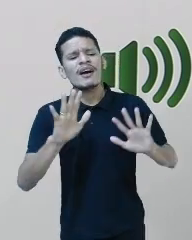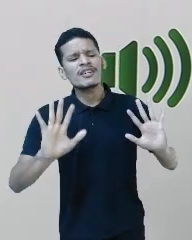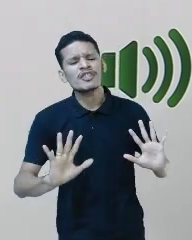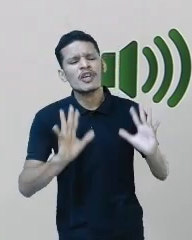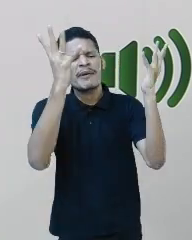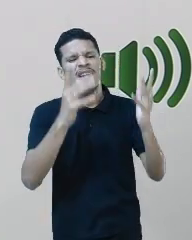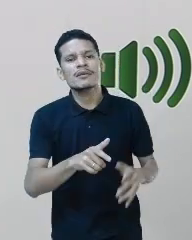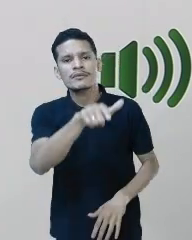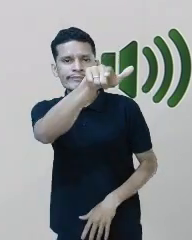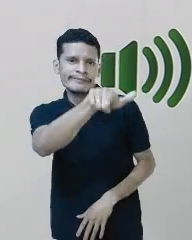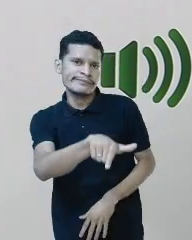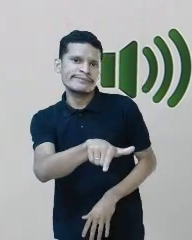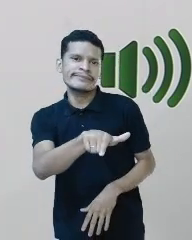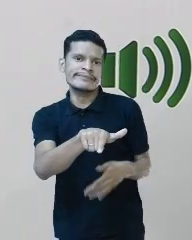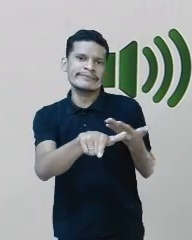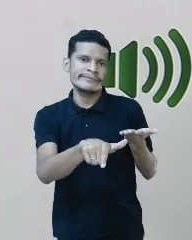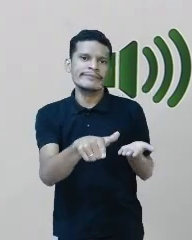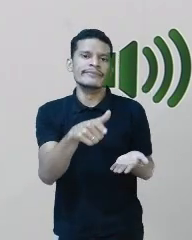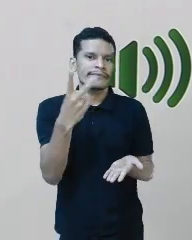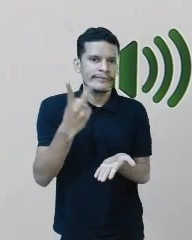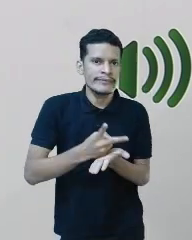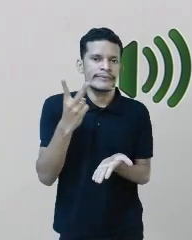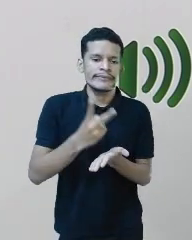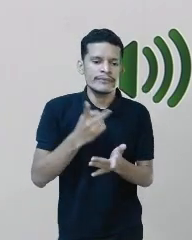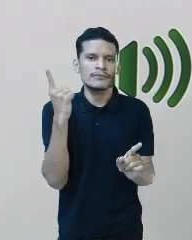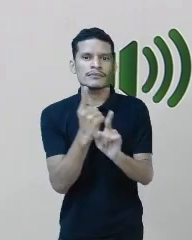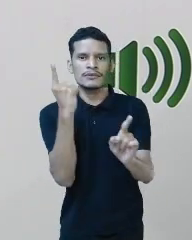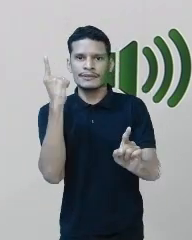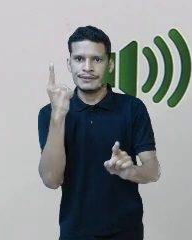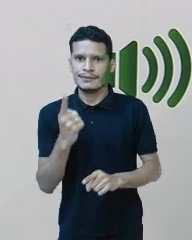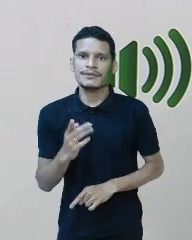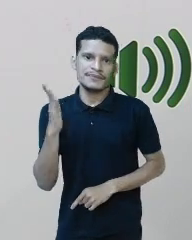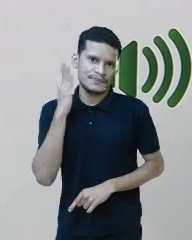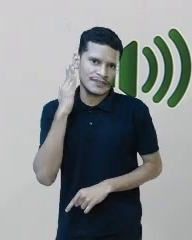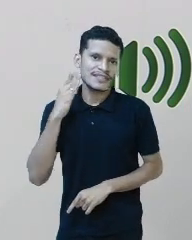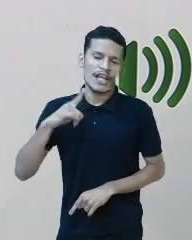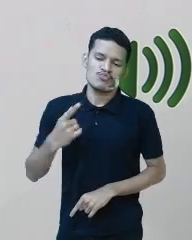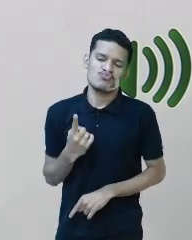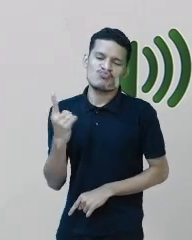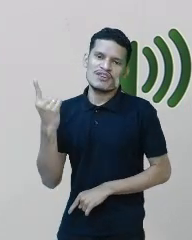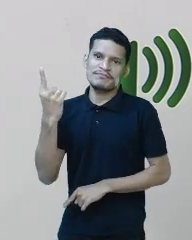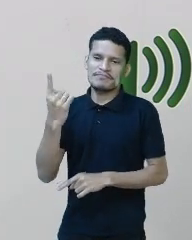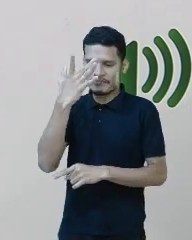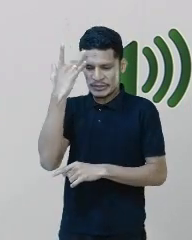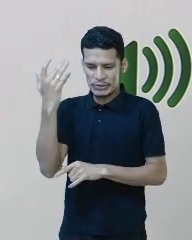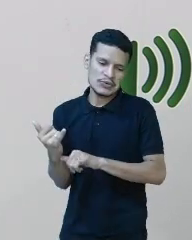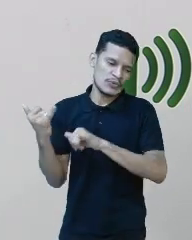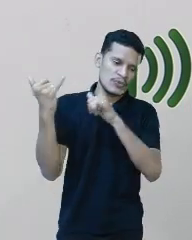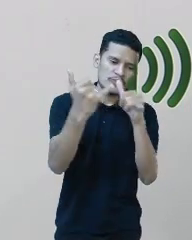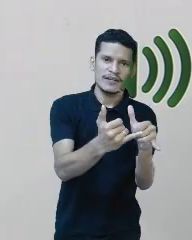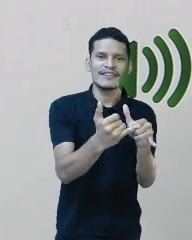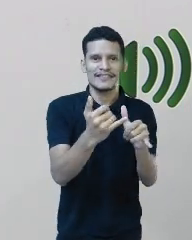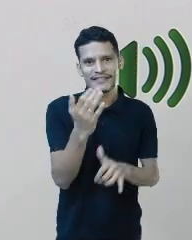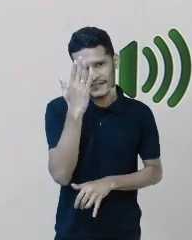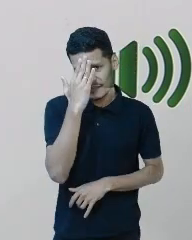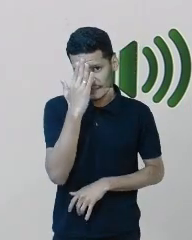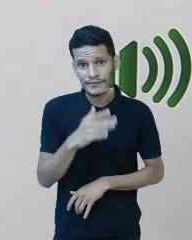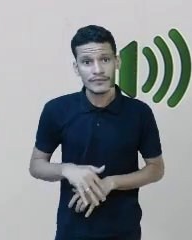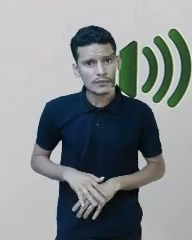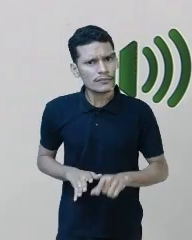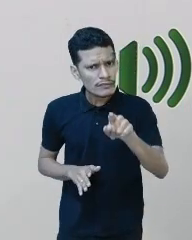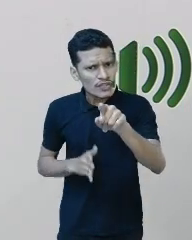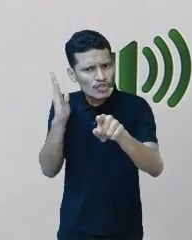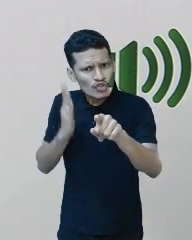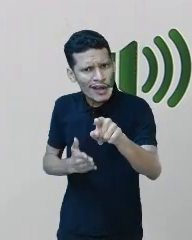acaba descobrindo no meio do caminho. Sempre tem aquela pessoa que vai e acaba contando, né, no meio da história. Mas aí, já aconteceu